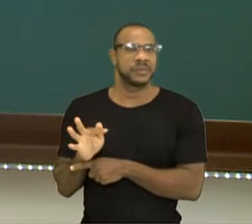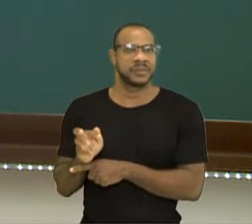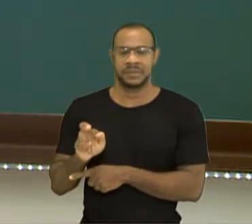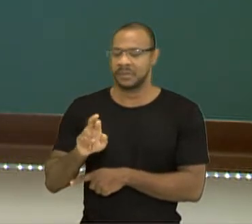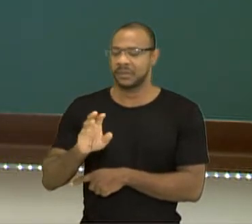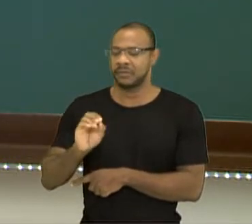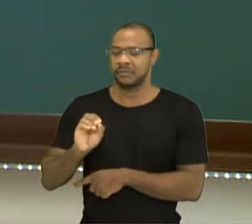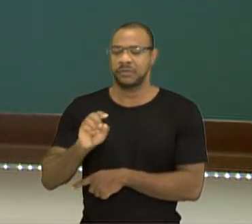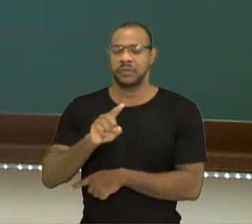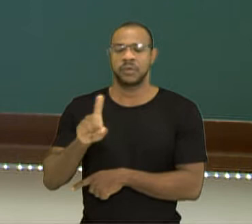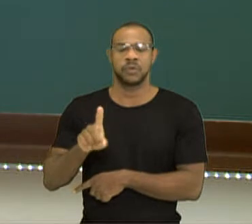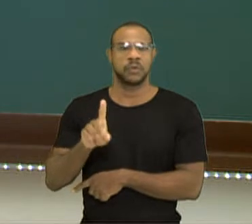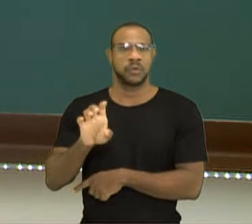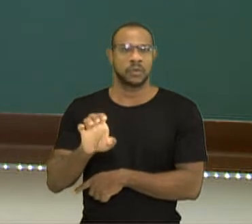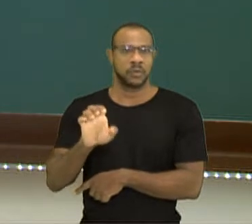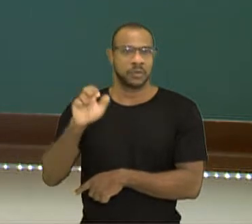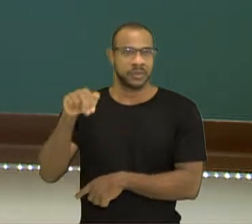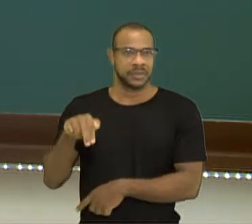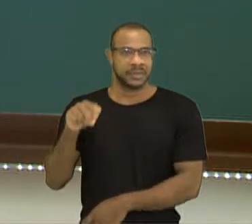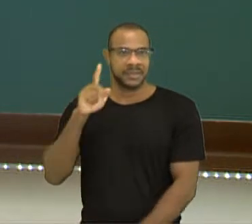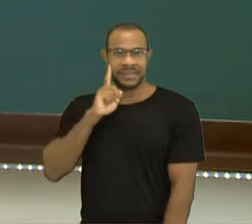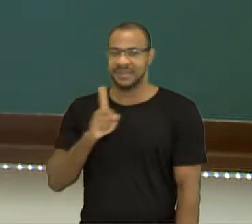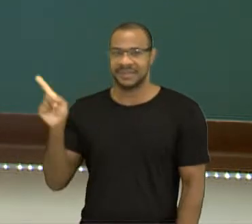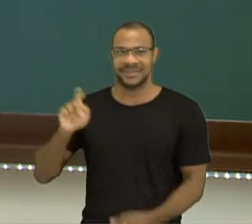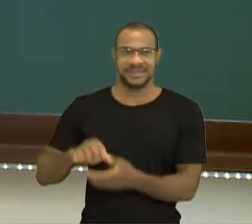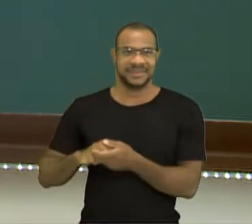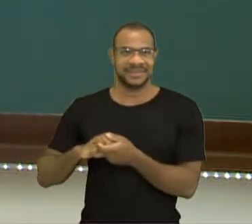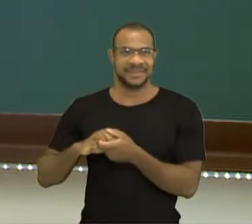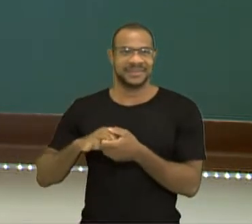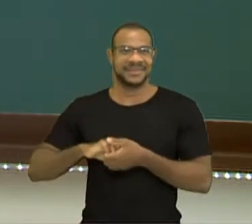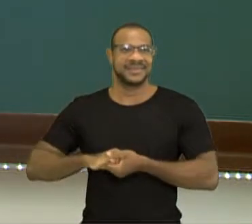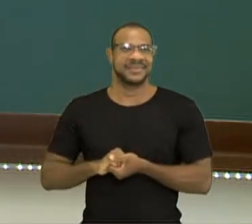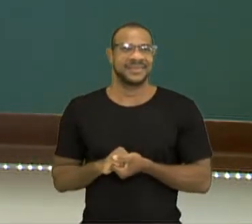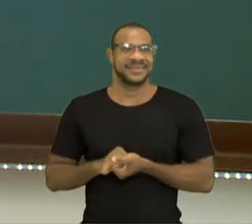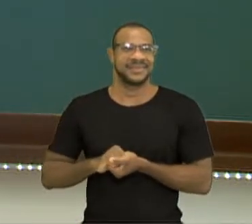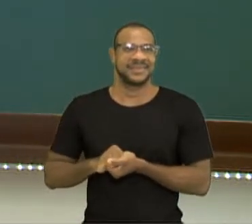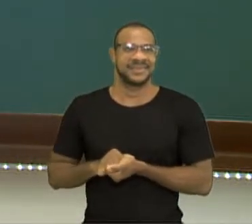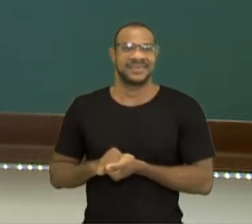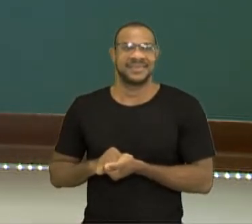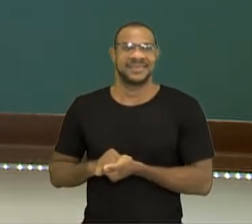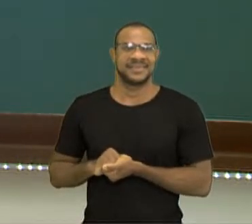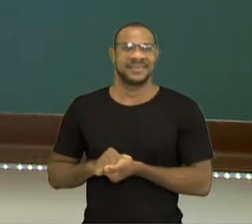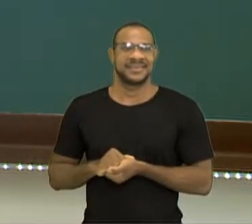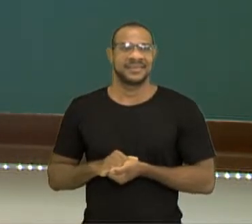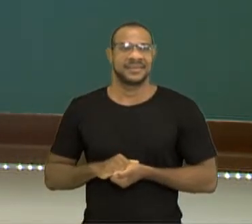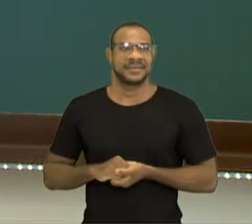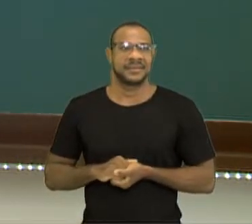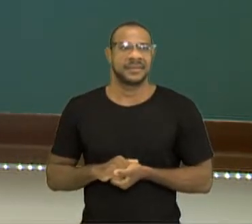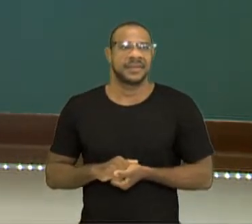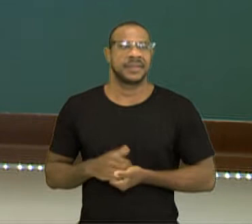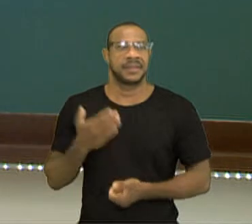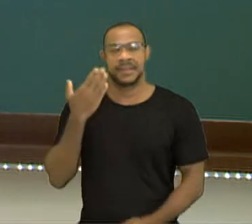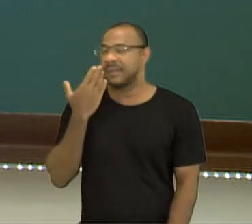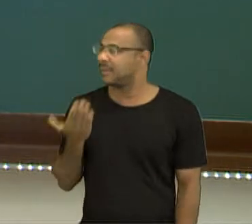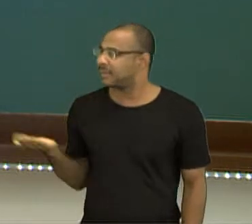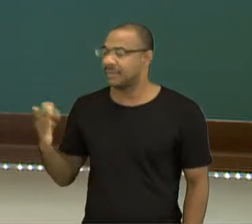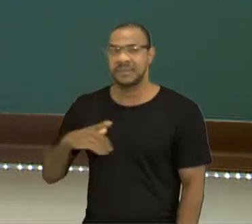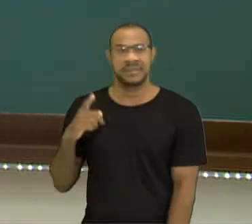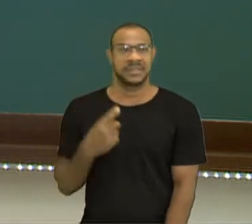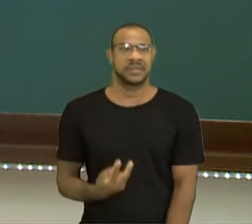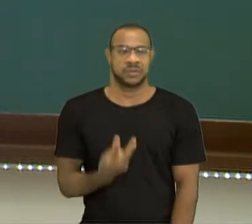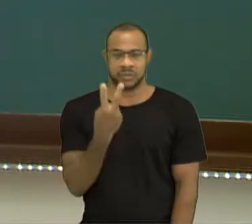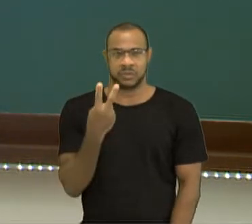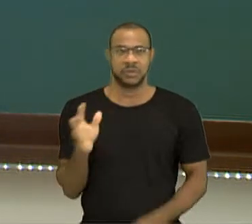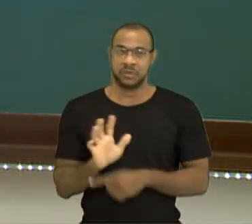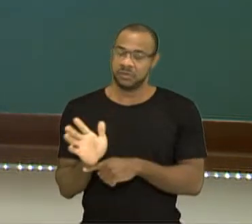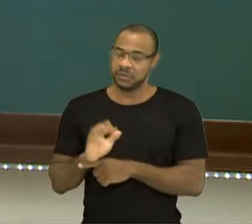Disney, assim, vencedora de bilheterias nos cinemas aí. Particularmente eu gosto bastante. Já são 2 filmes, né?